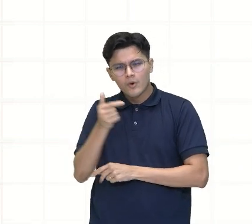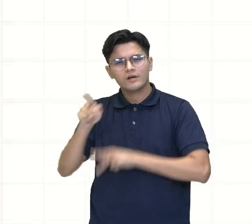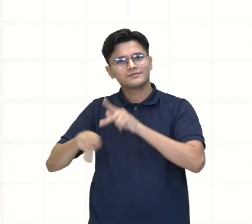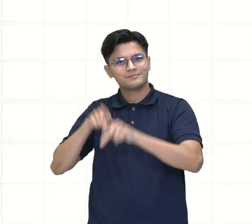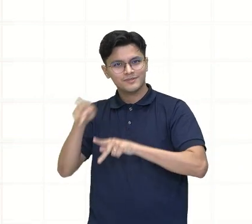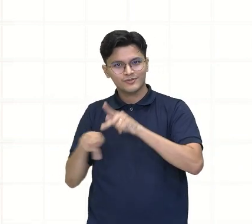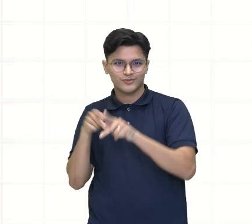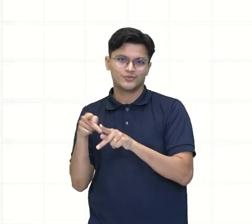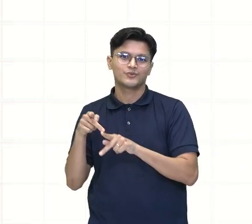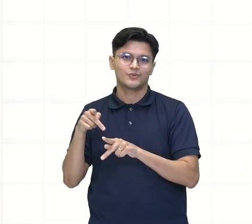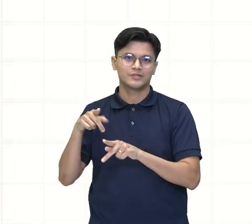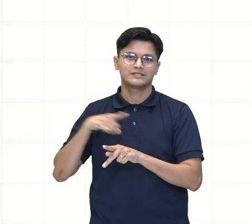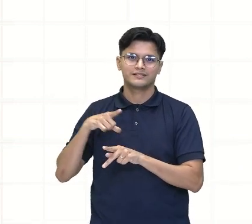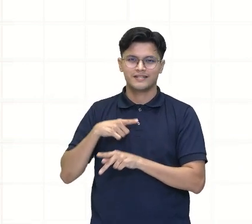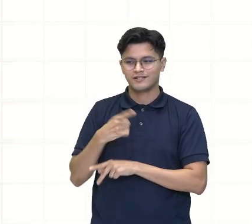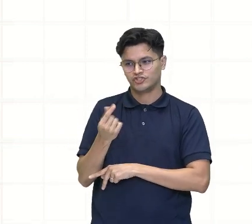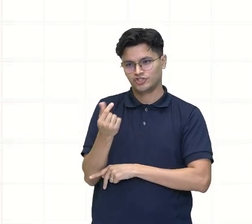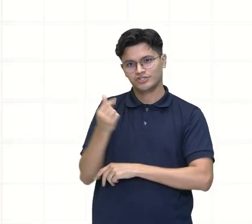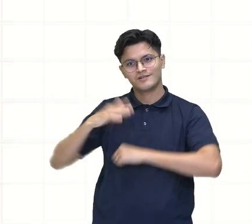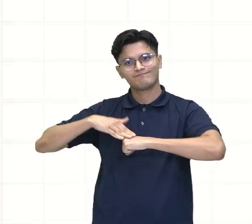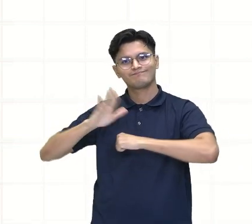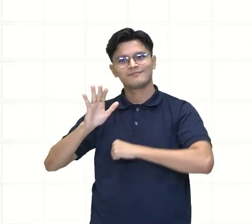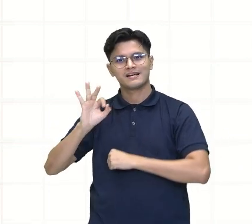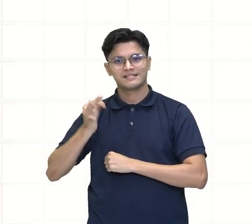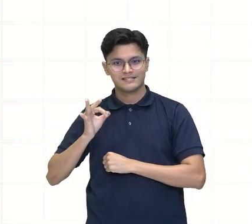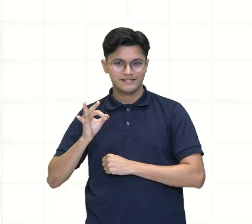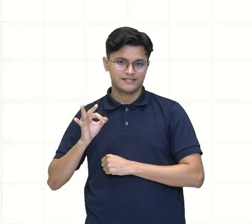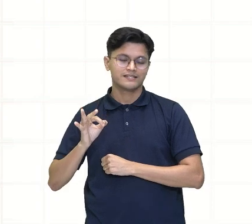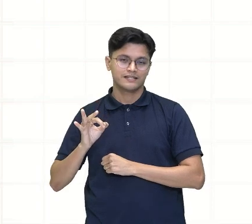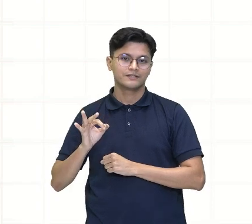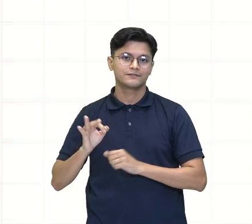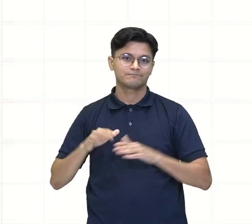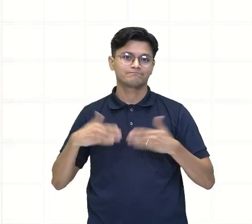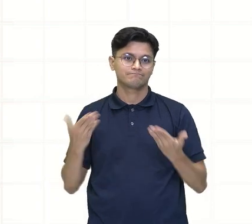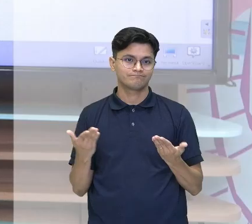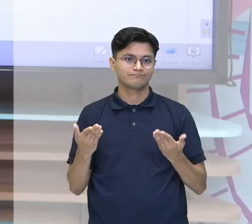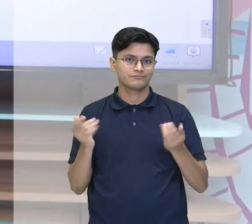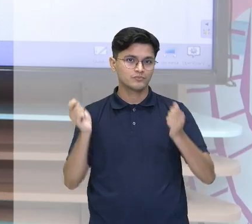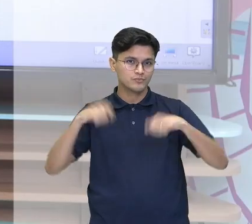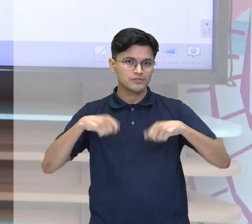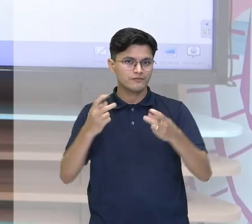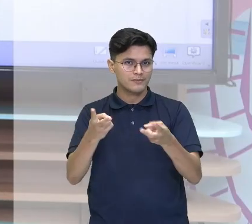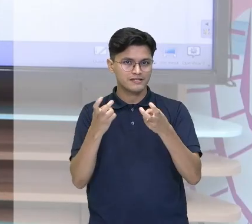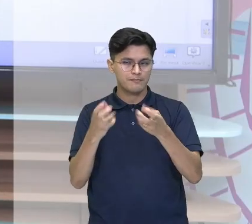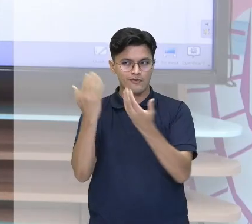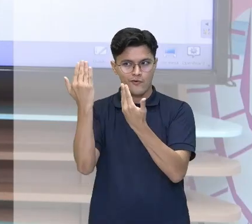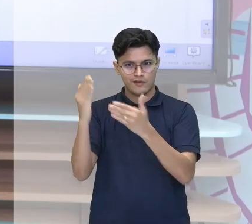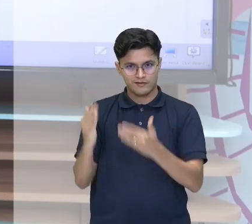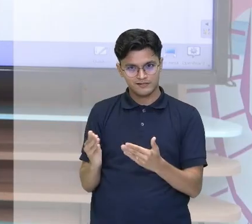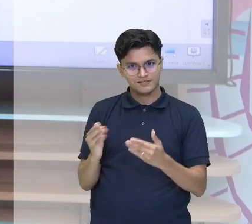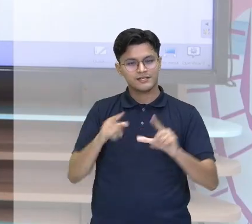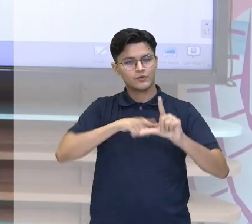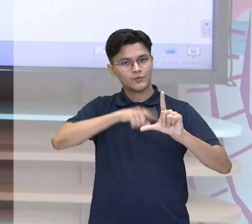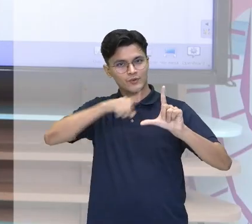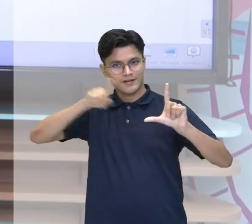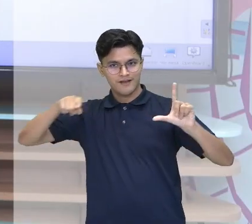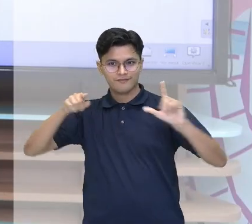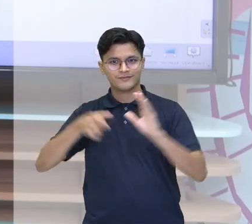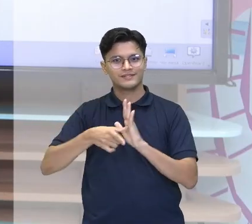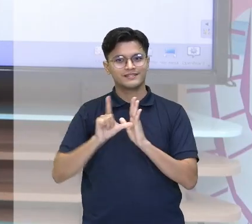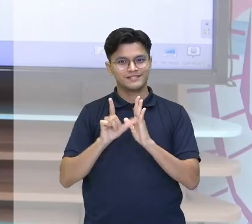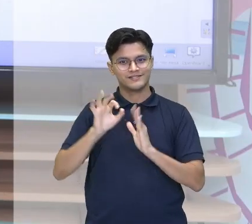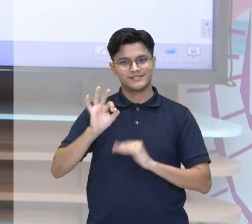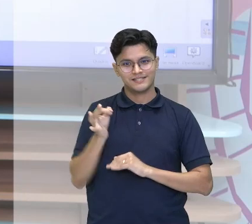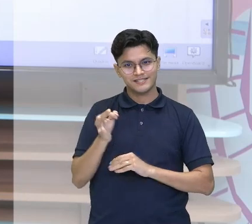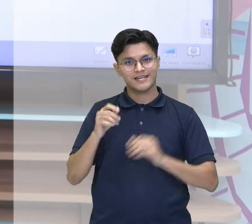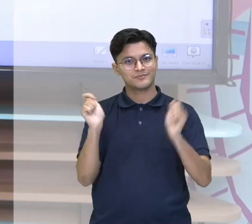bem evidente ali no gráfico anterior, que a gente estava analisando, que era com relação a essa desigualdade social, essa desigualdade de